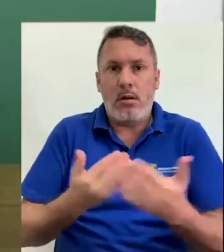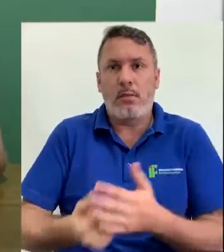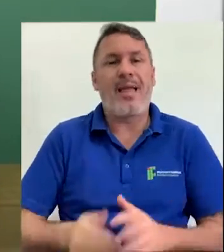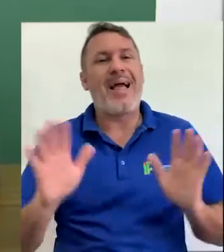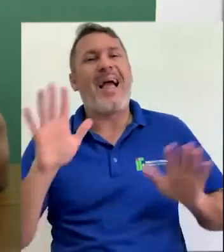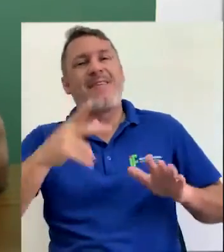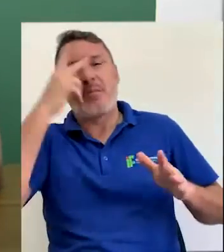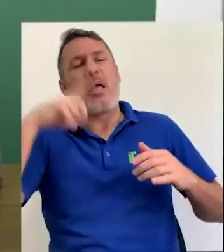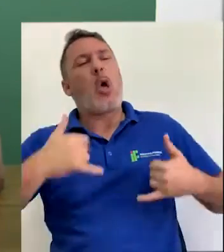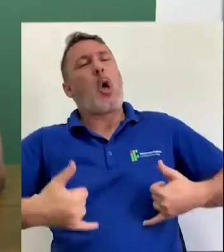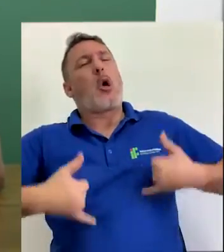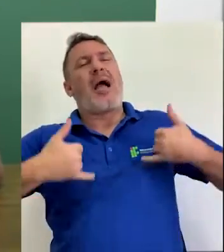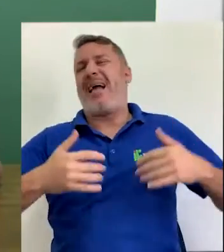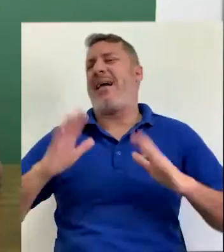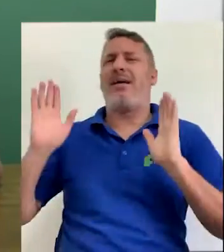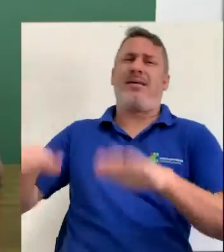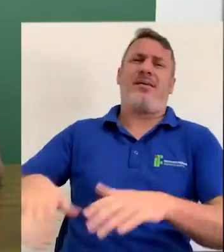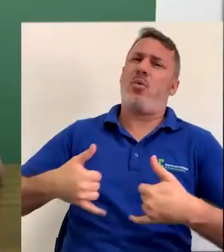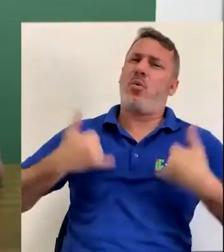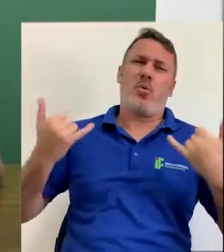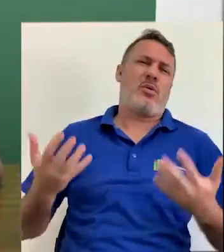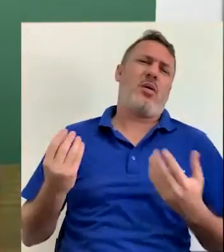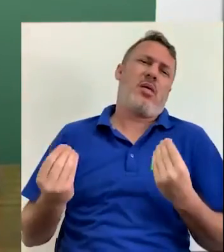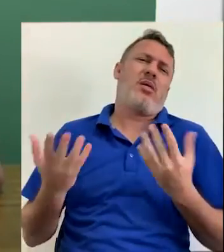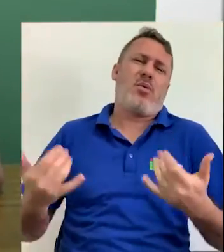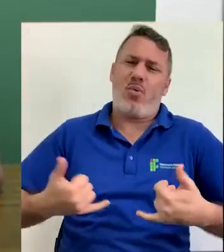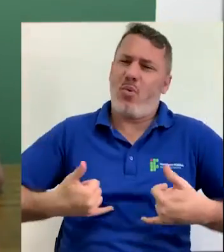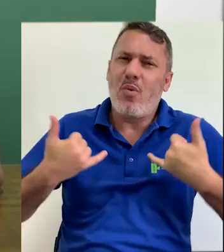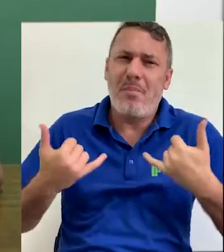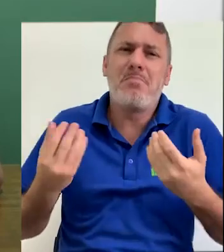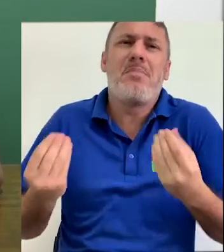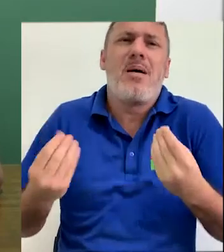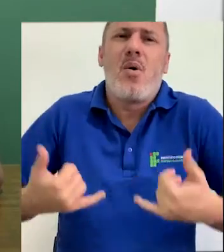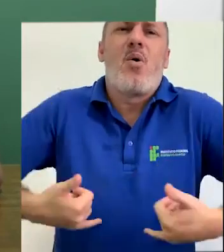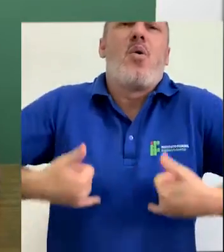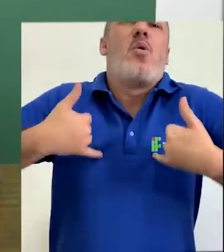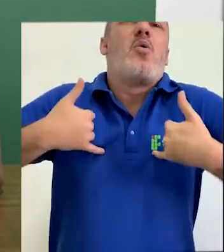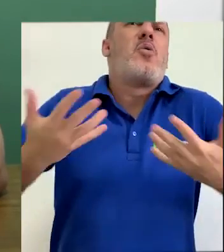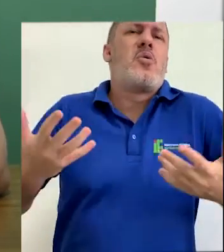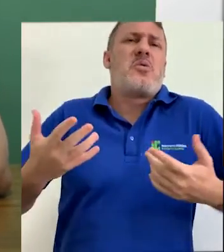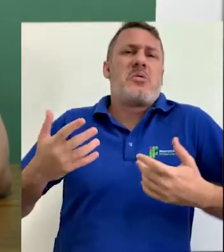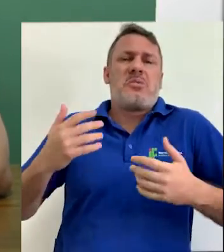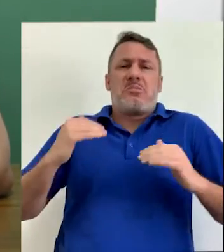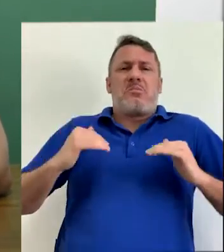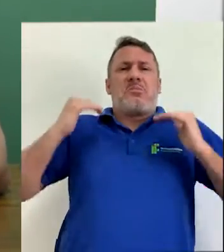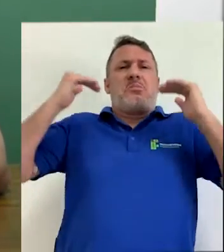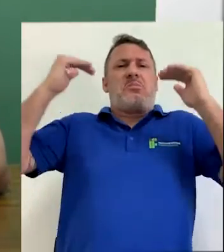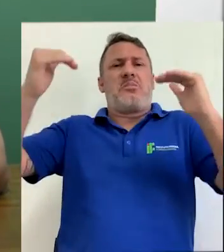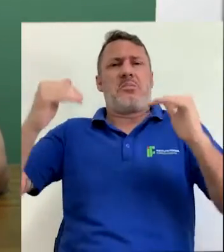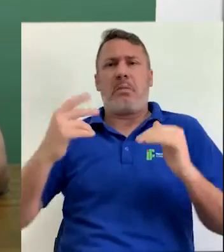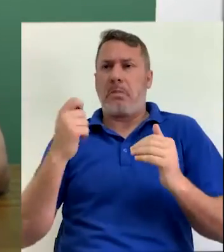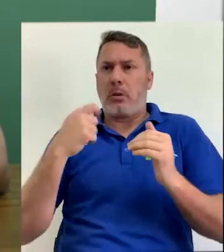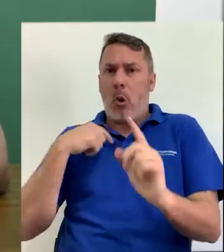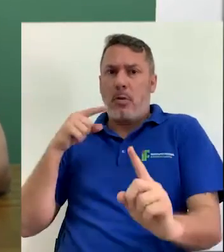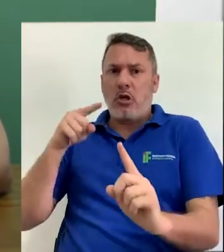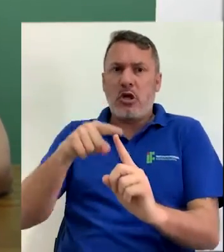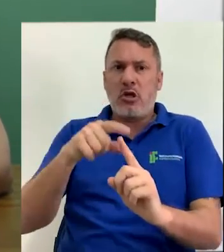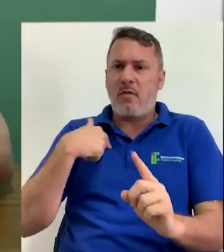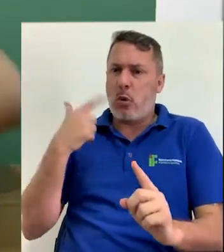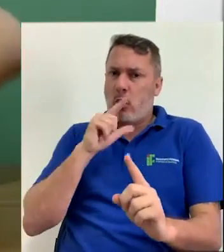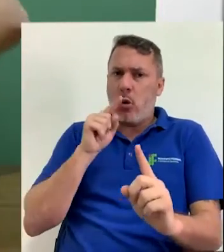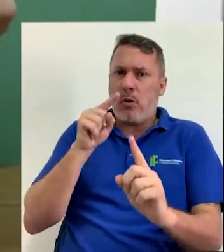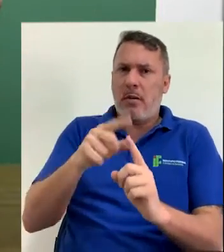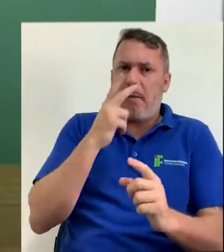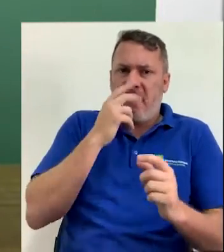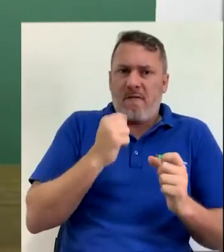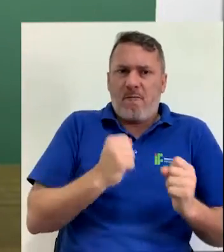o orgulho? Que orgulho o que, pessoal? Que orgulho o que? Eu não preciso colocar uma meta de